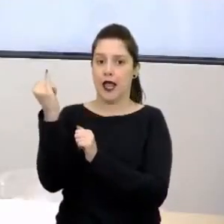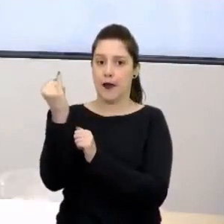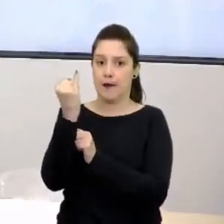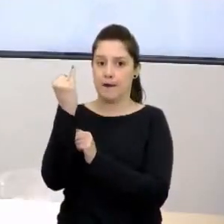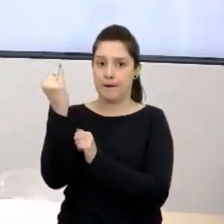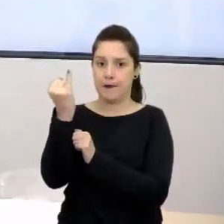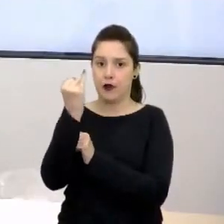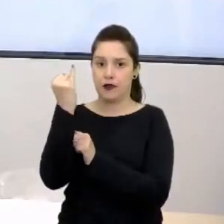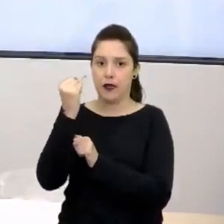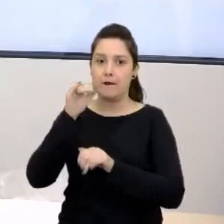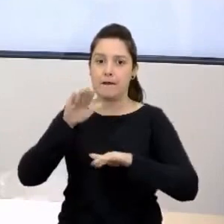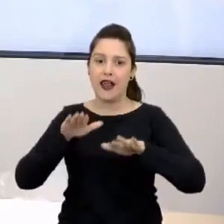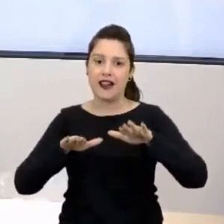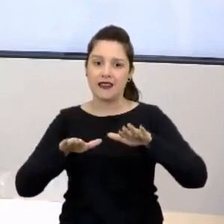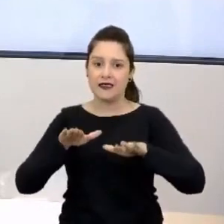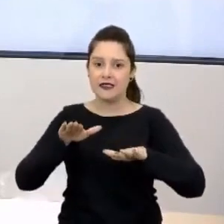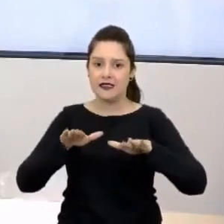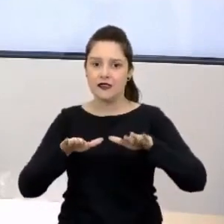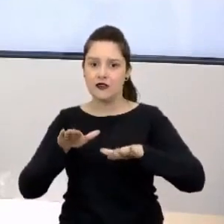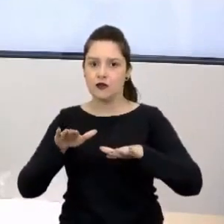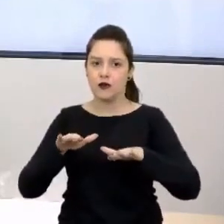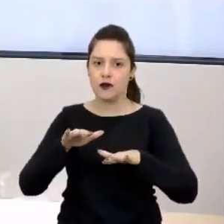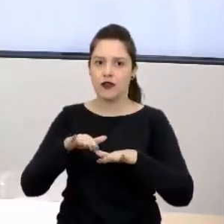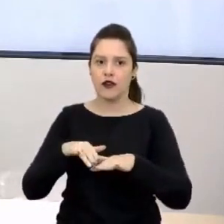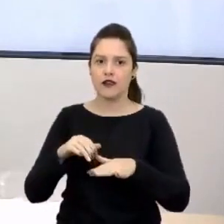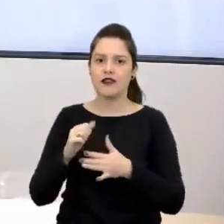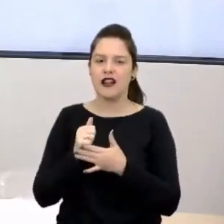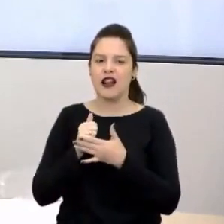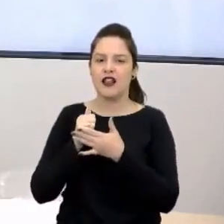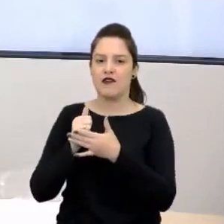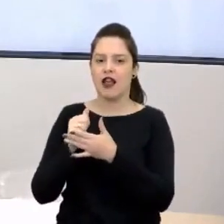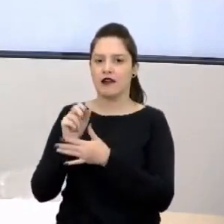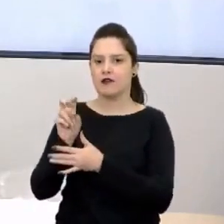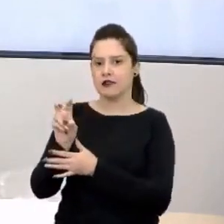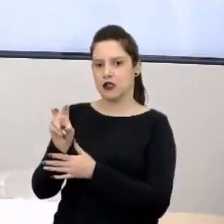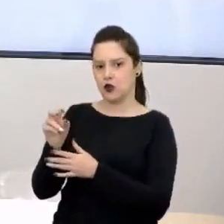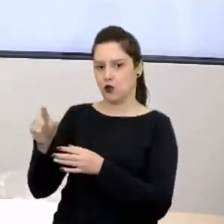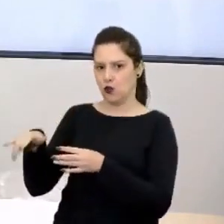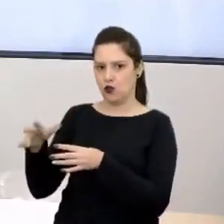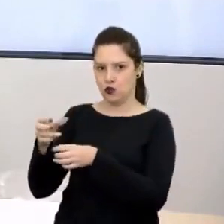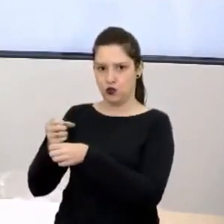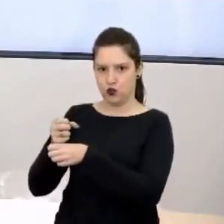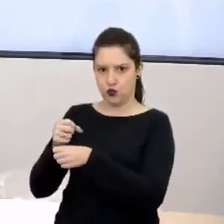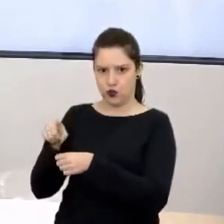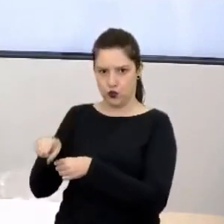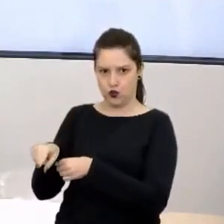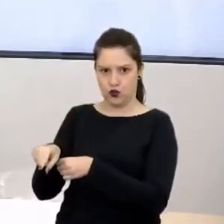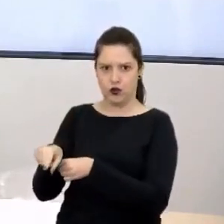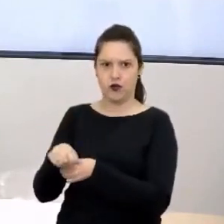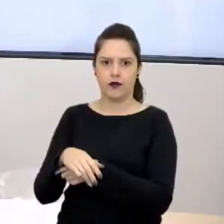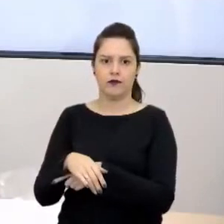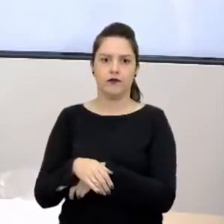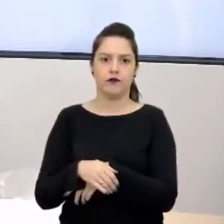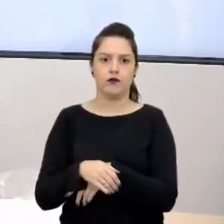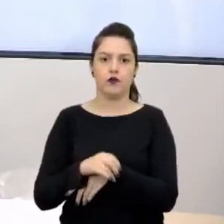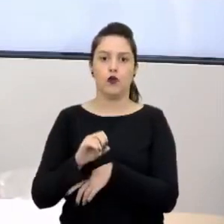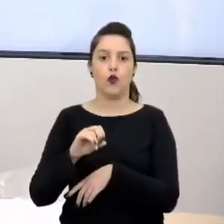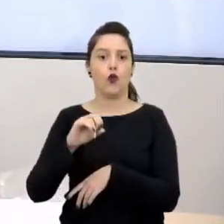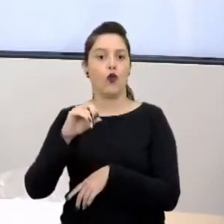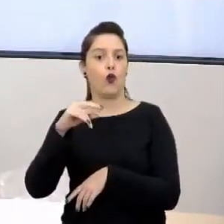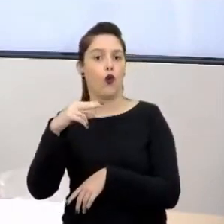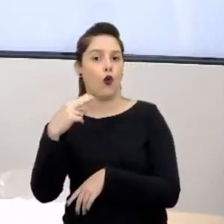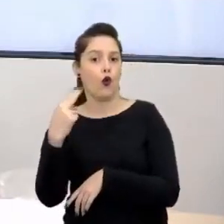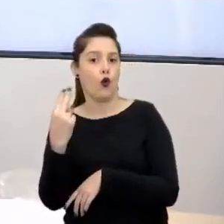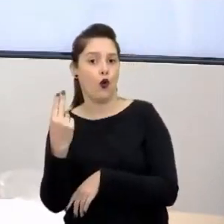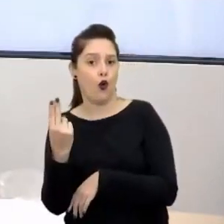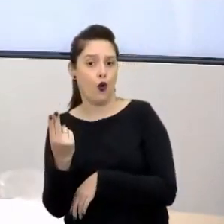seja desbalanceado, porque se ele tiver vazio, como esse daqui, né? Vou até tirar um negócio aqui. Se ele tiver vazio ou se